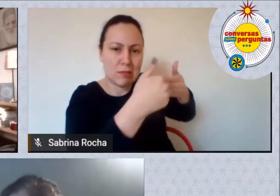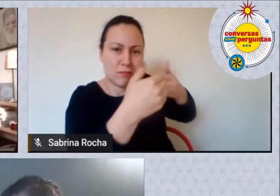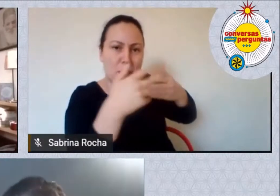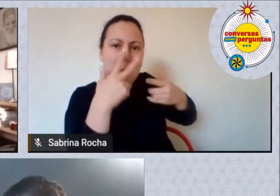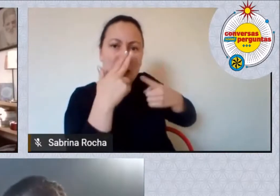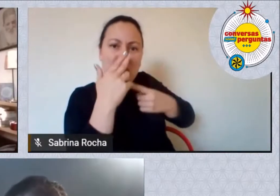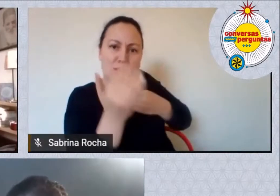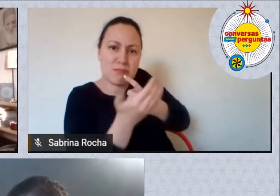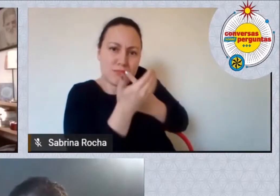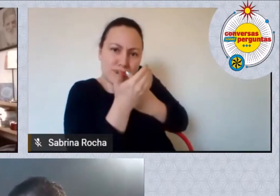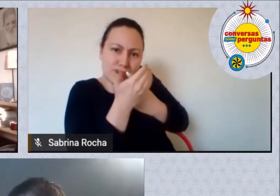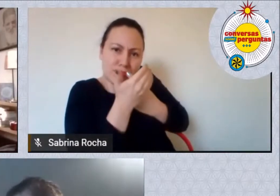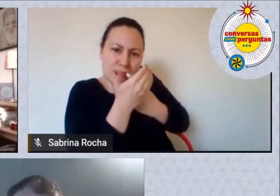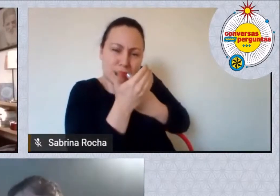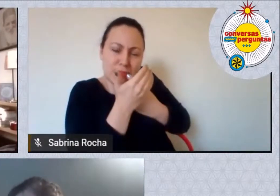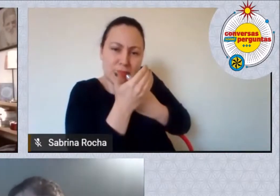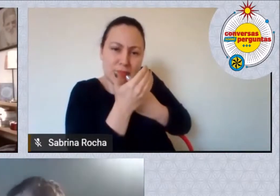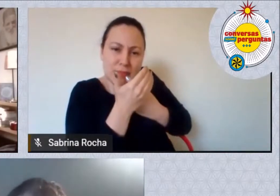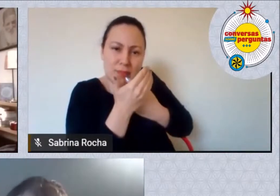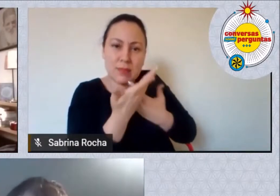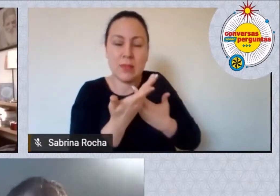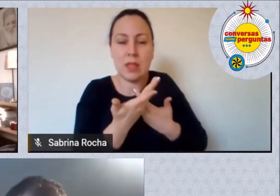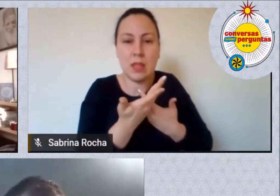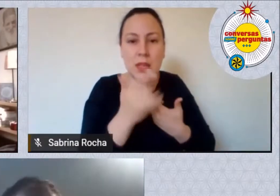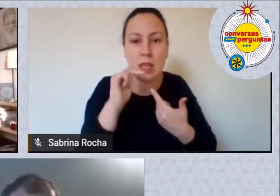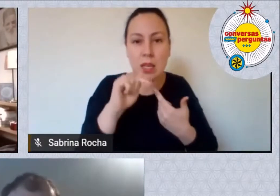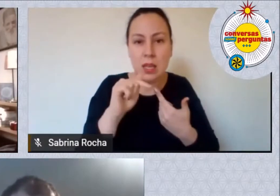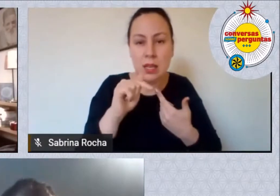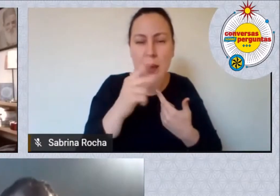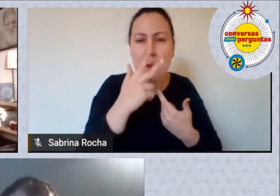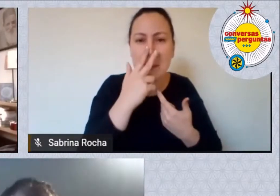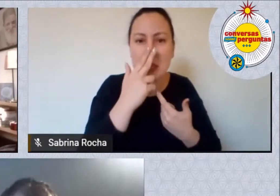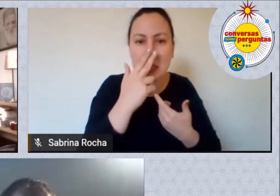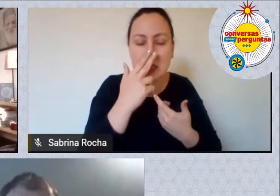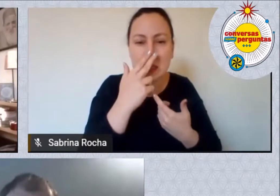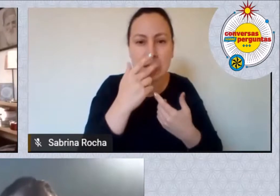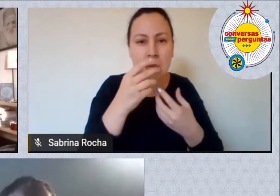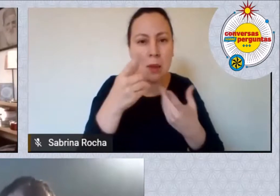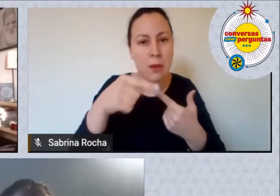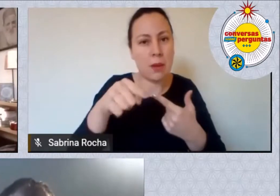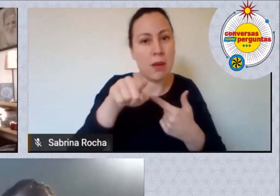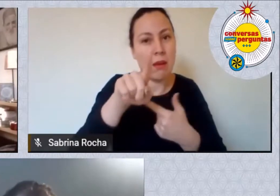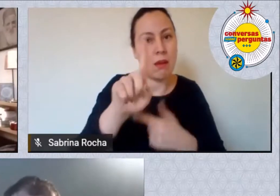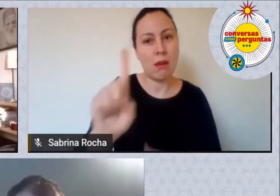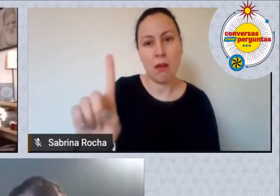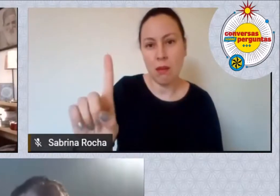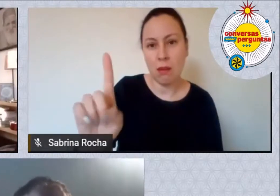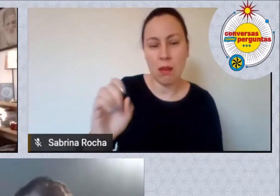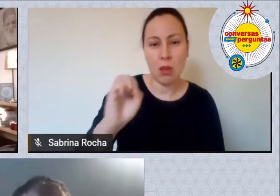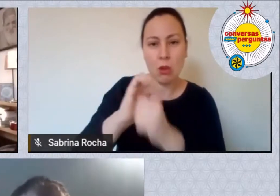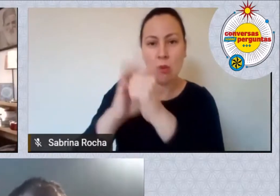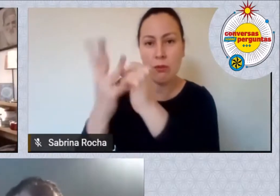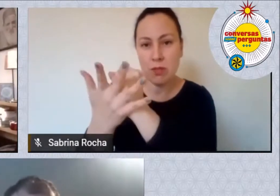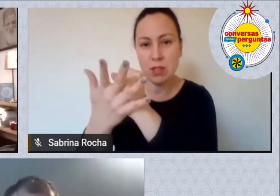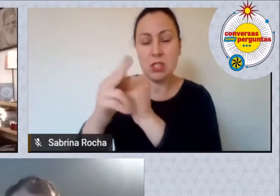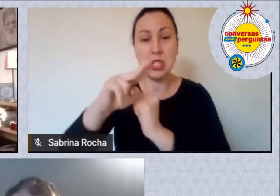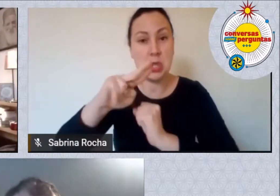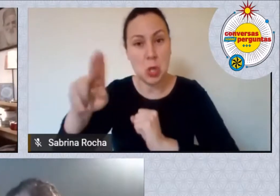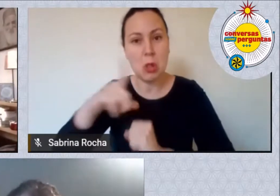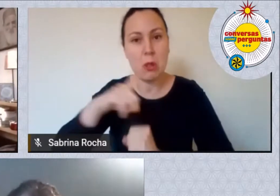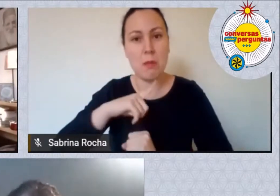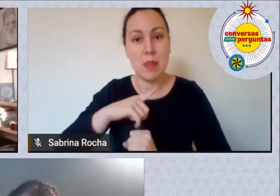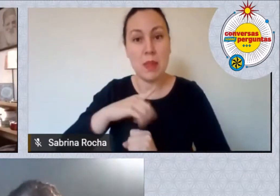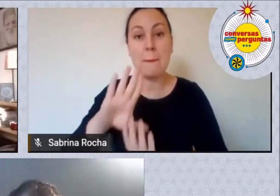um inimigo que não tem cara, que não tem imagem, ele tem um nome, Covid, SARS-CoV-2.